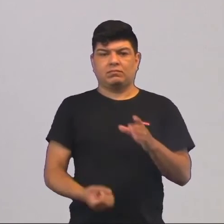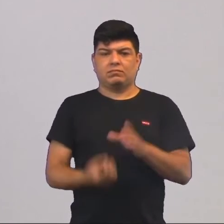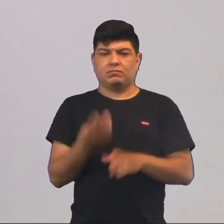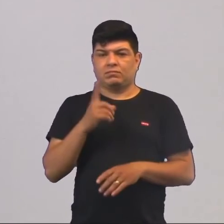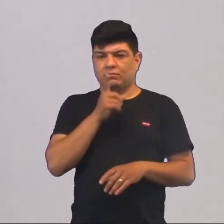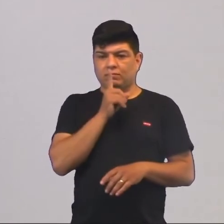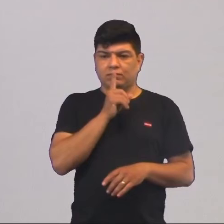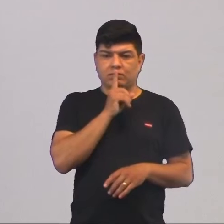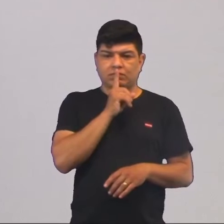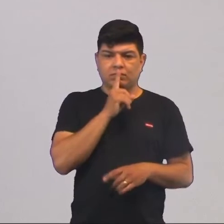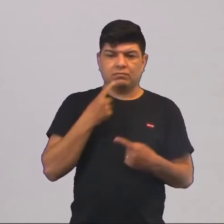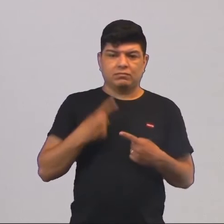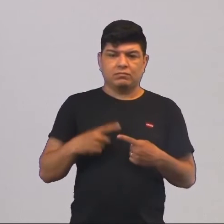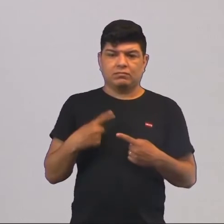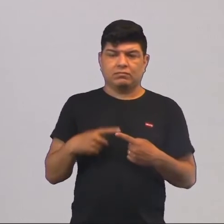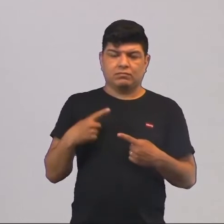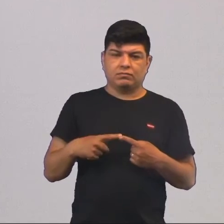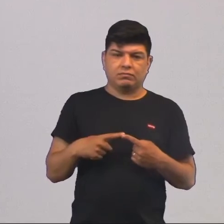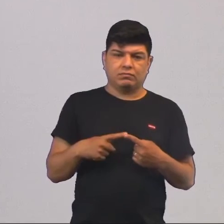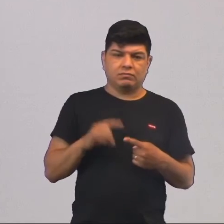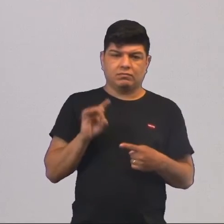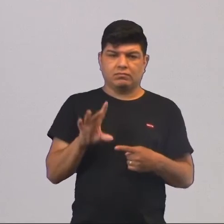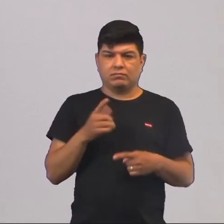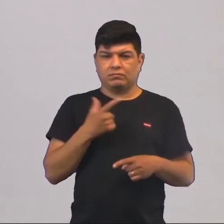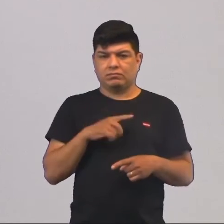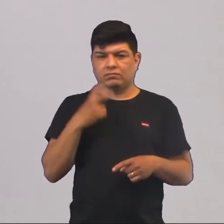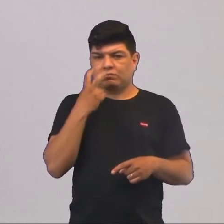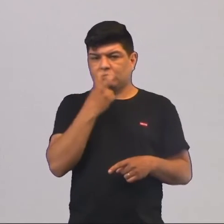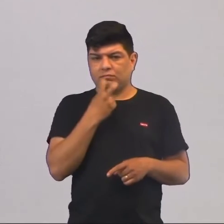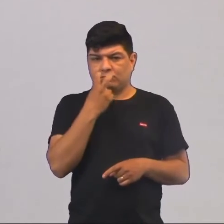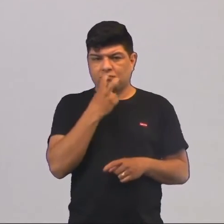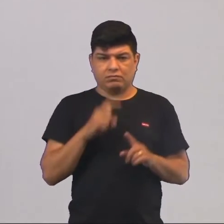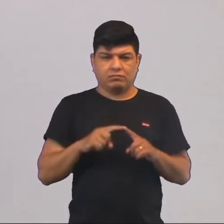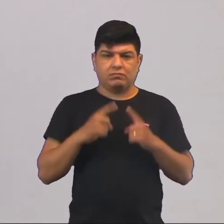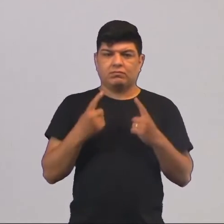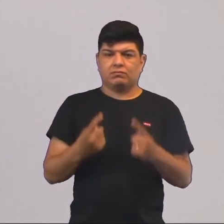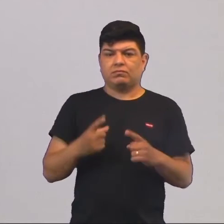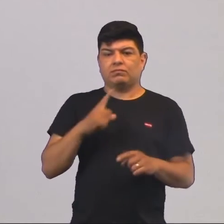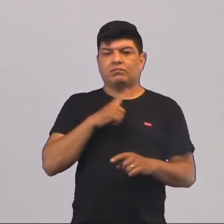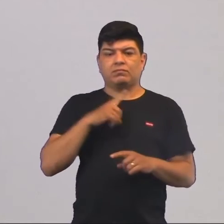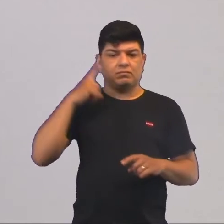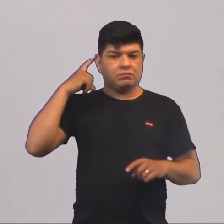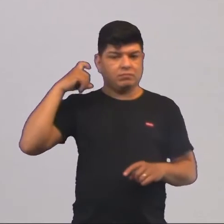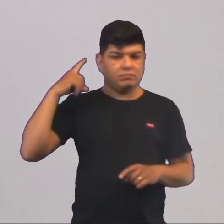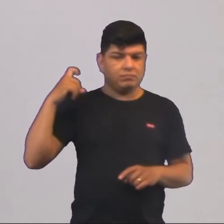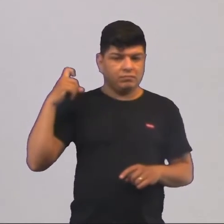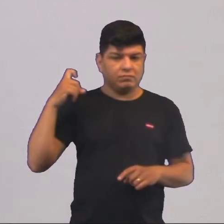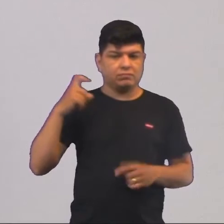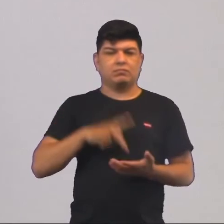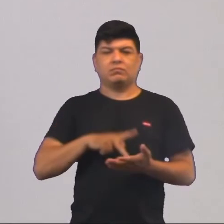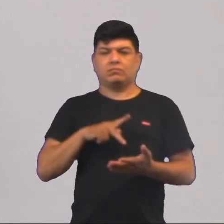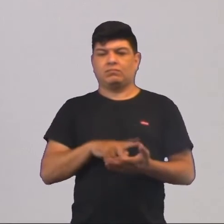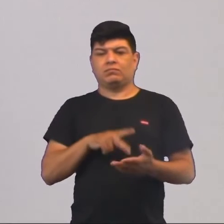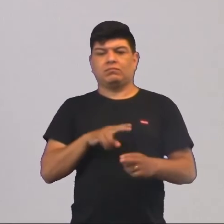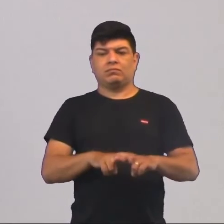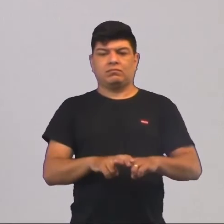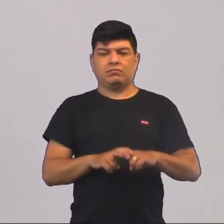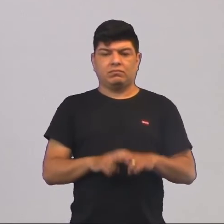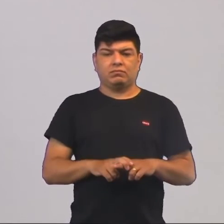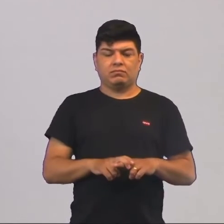mudo? Porque só porque não tinha voz, mas tinha som, não tinha?